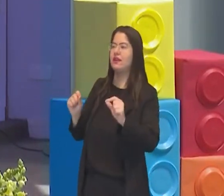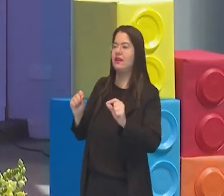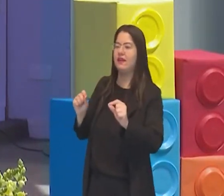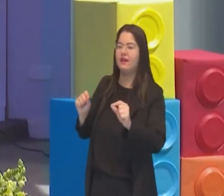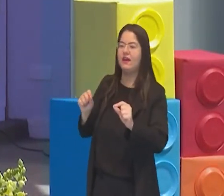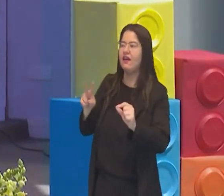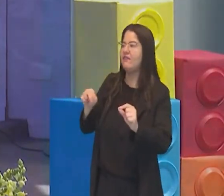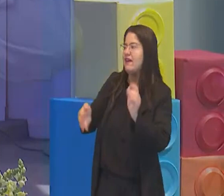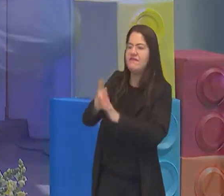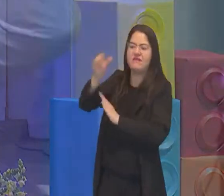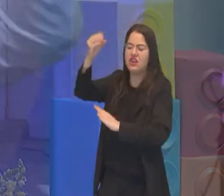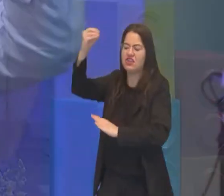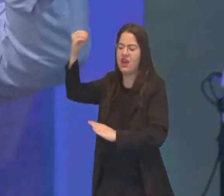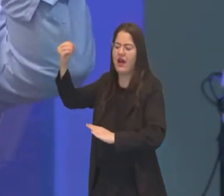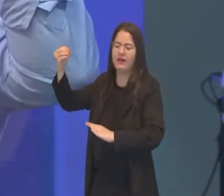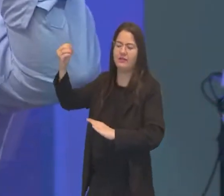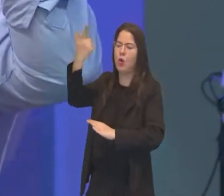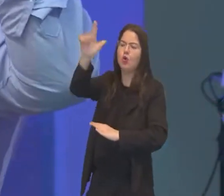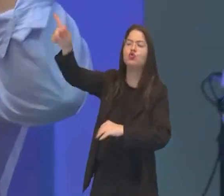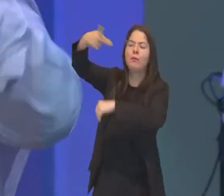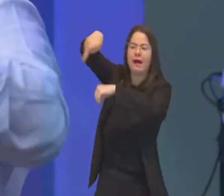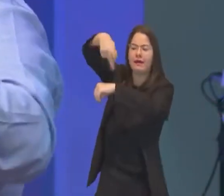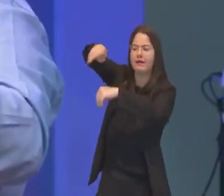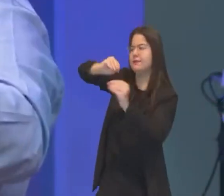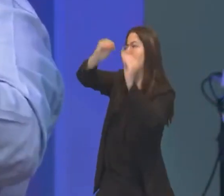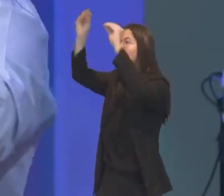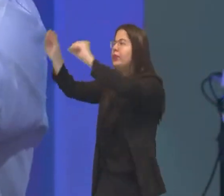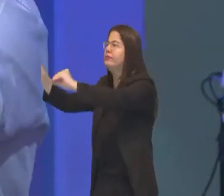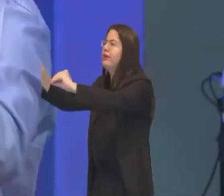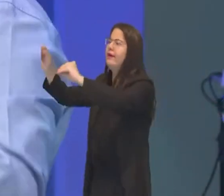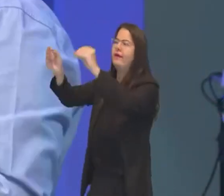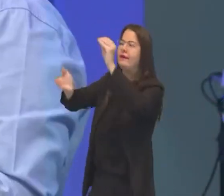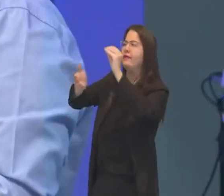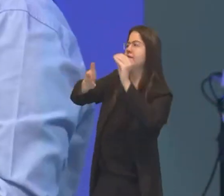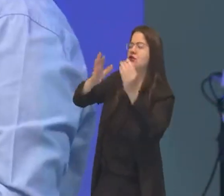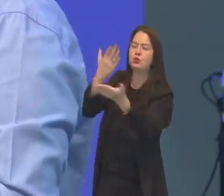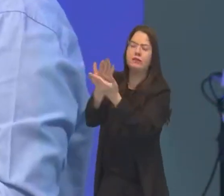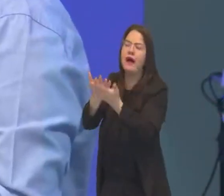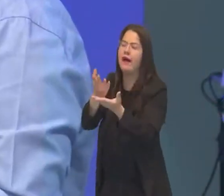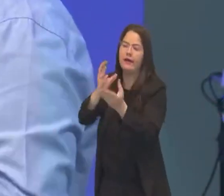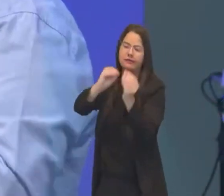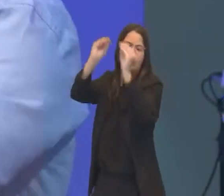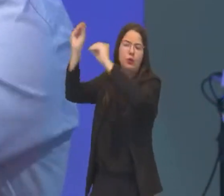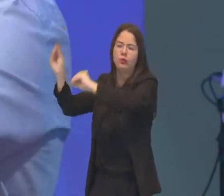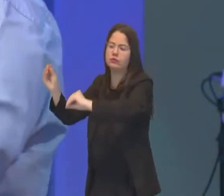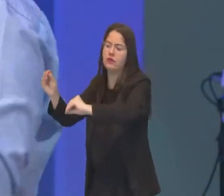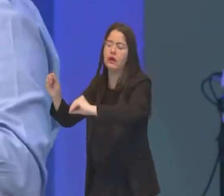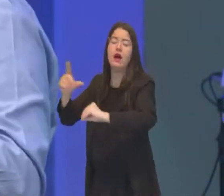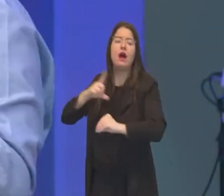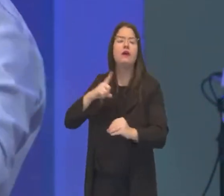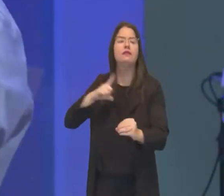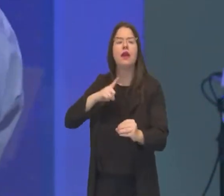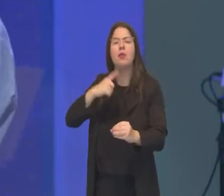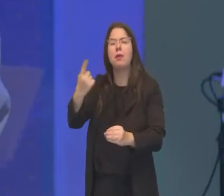temporada às vezes fora, no intercâmbio, ou às vezes para estudar. Temos um jovem aqui na nossa igreja, não vi ele